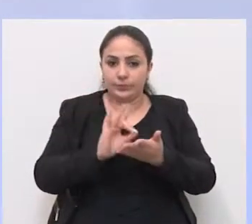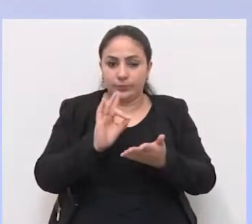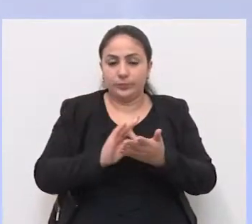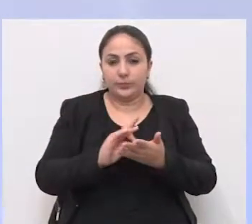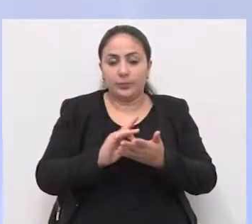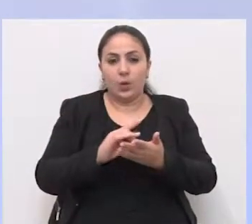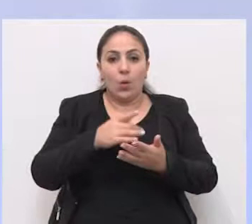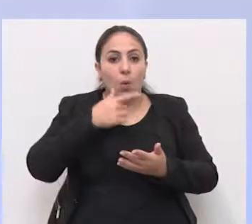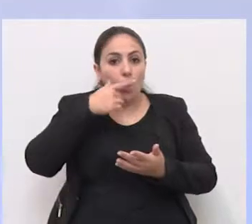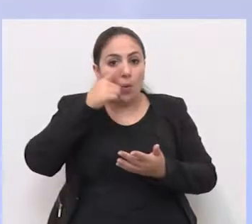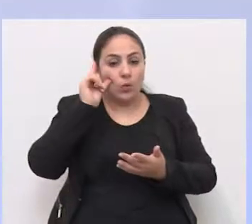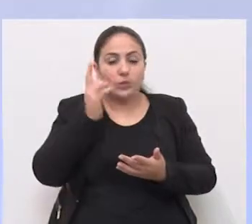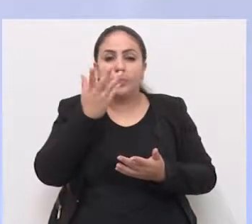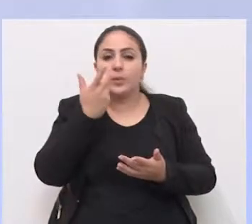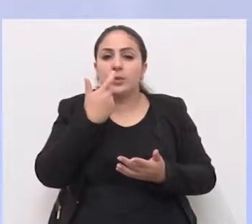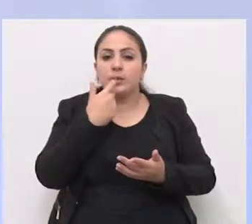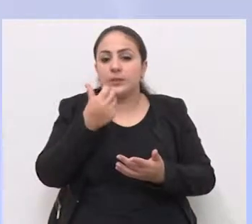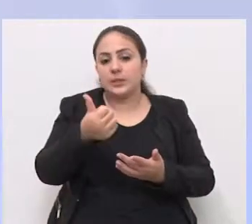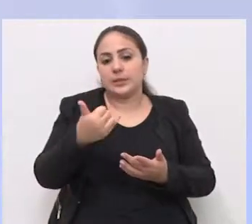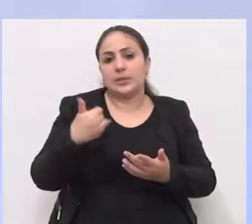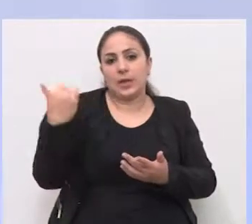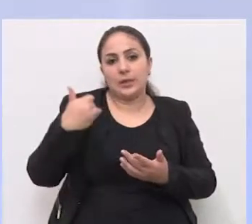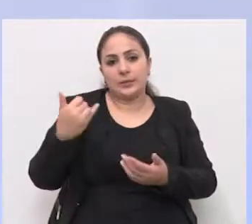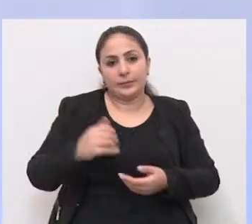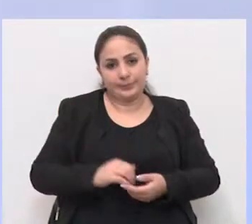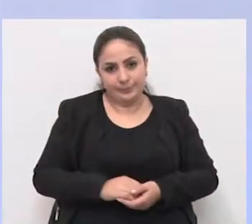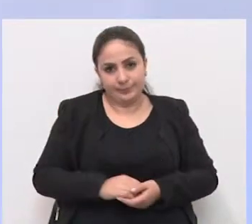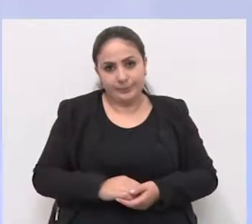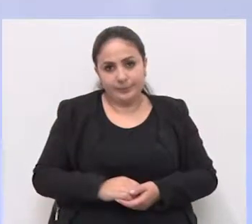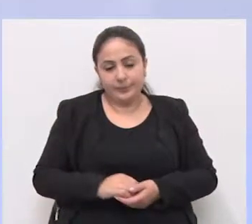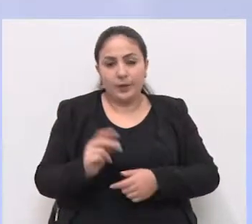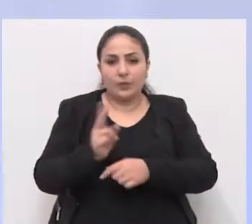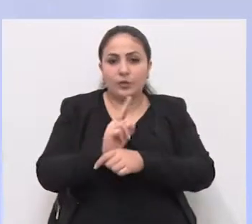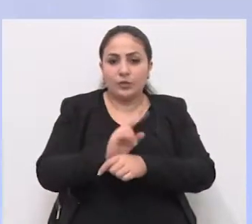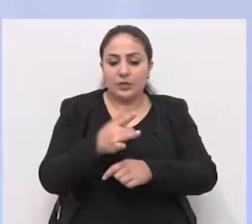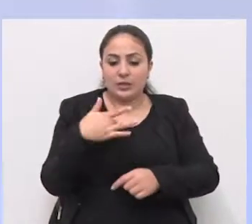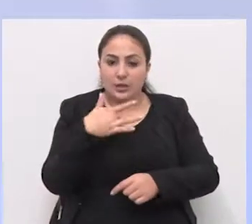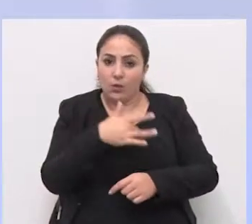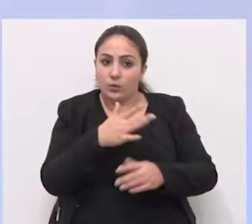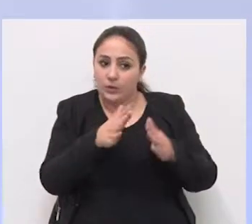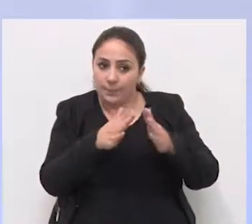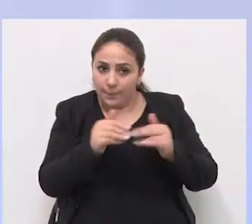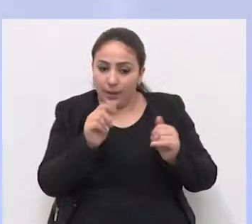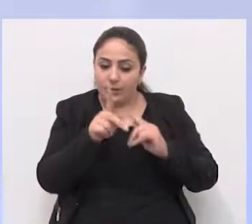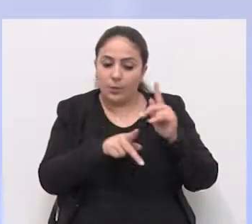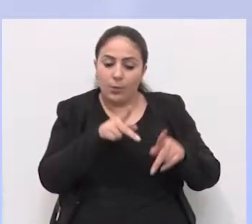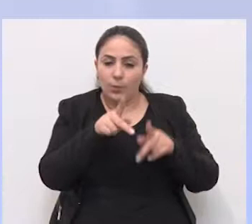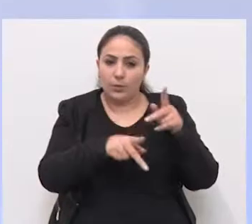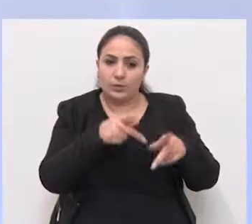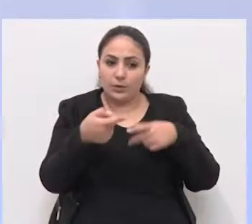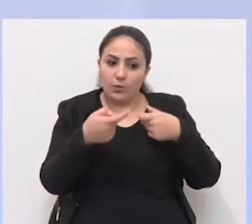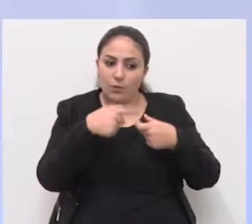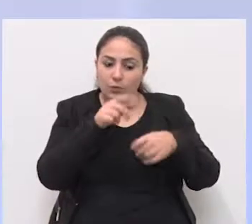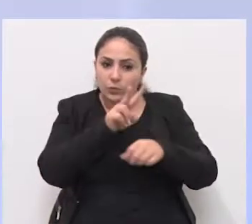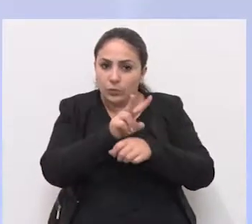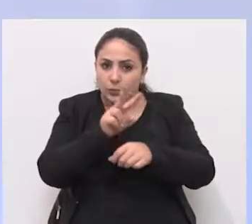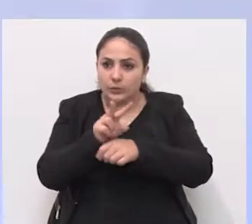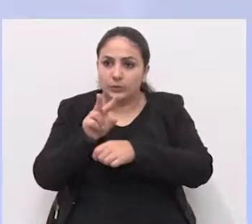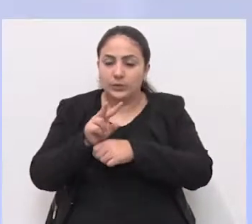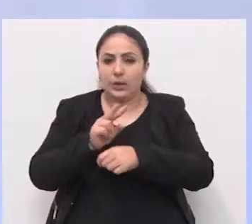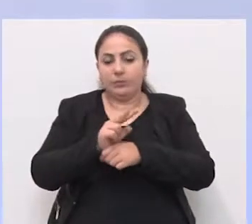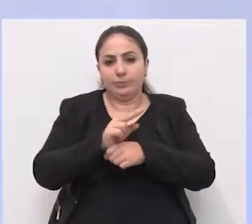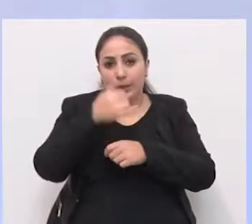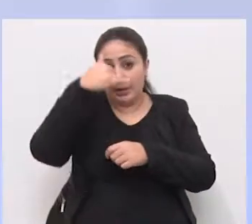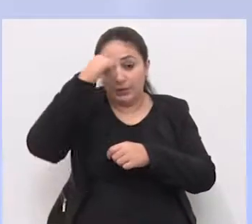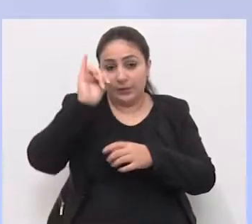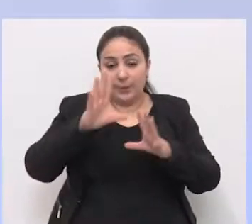H1N1 foi confirmado na tarde de ontem em uma criança de 6 anos. A Vigilância em Saúde pede que a população